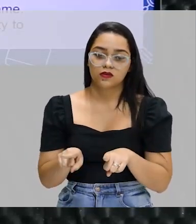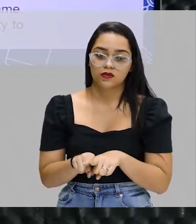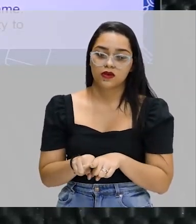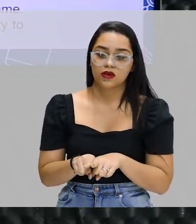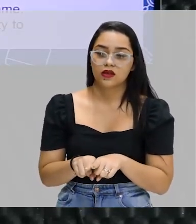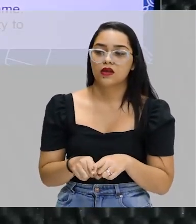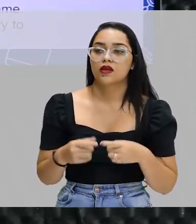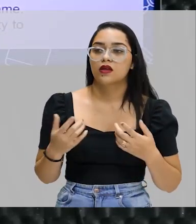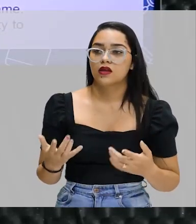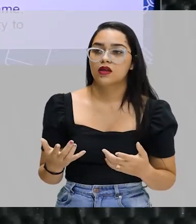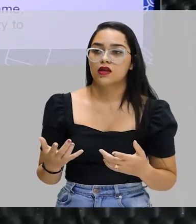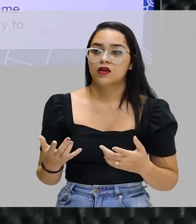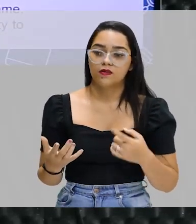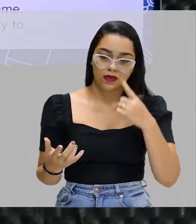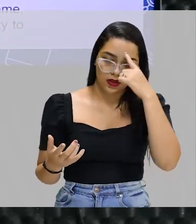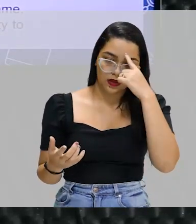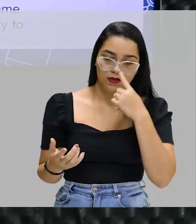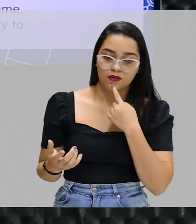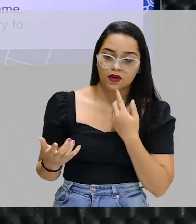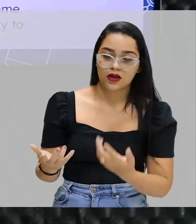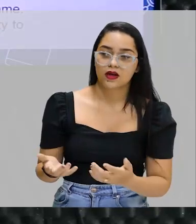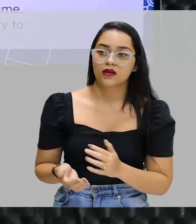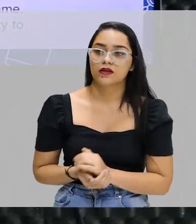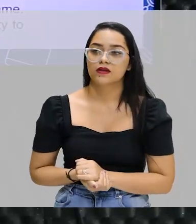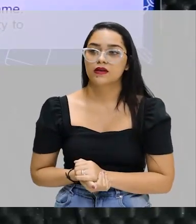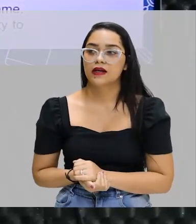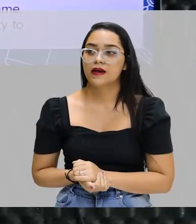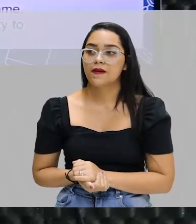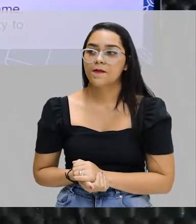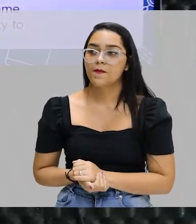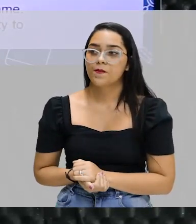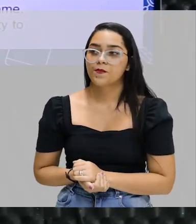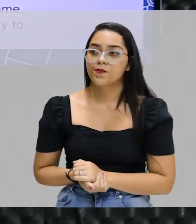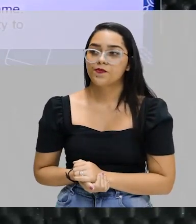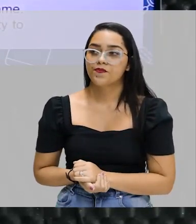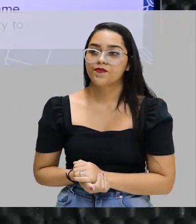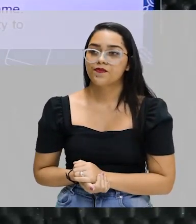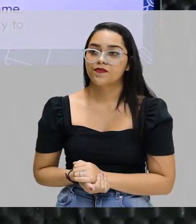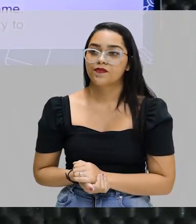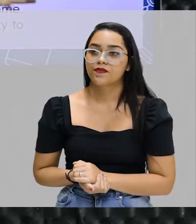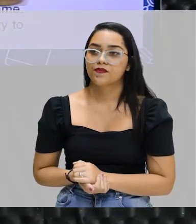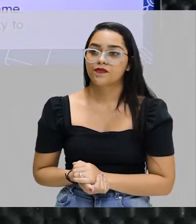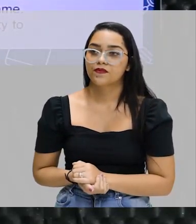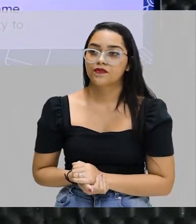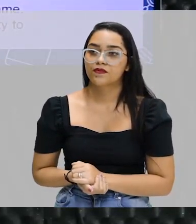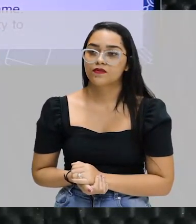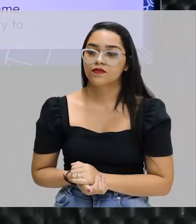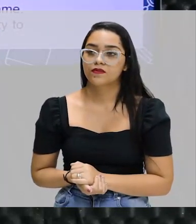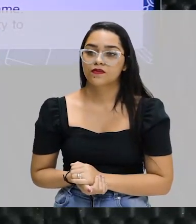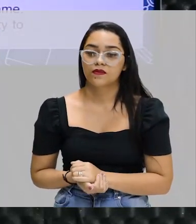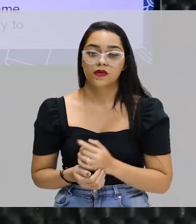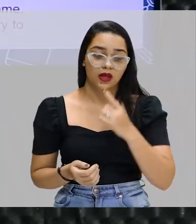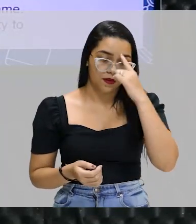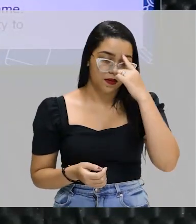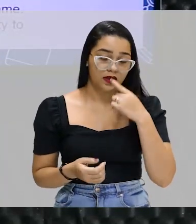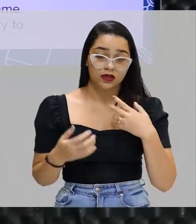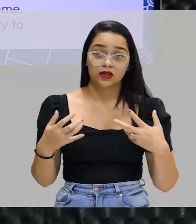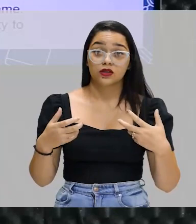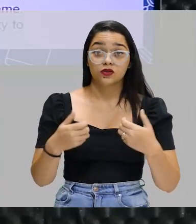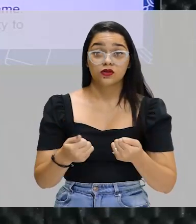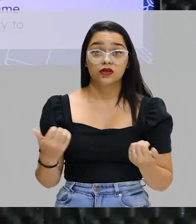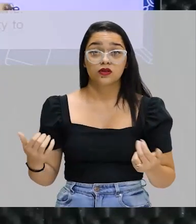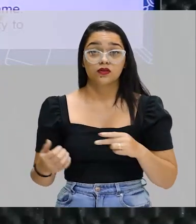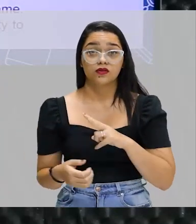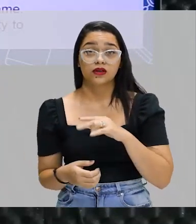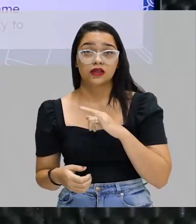estilo e pela imagem. Continuando, image is everything. Imagem é tudo. Então, ele